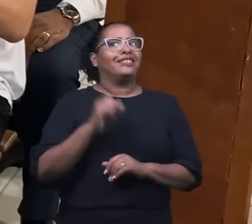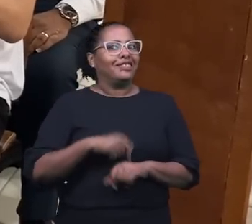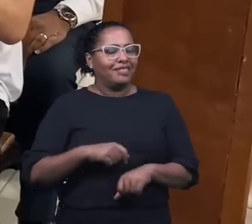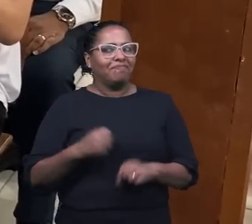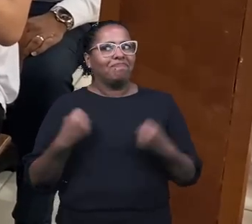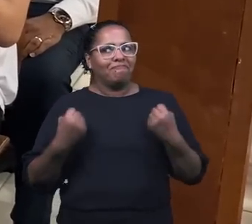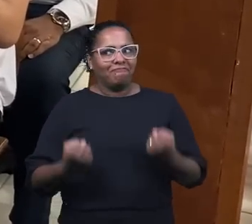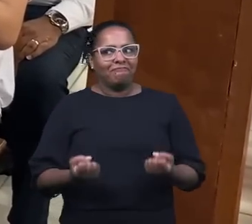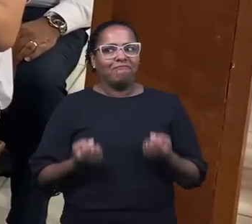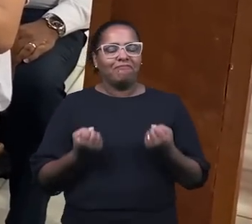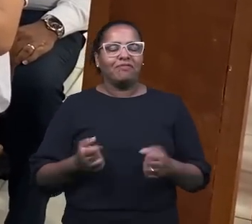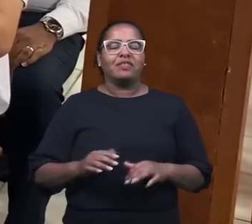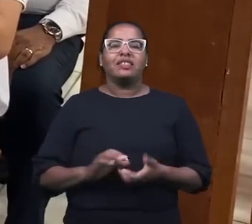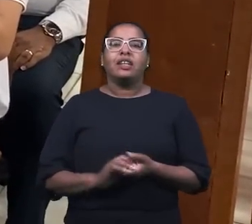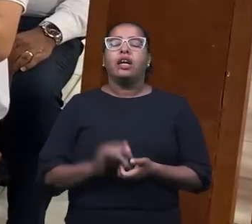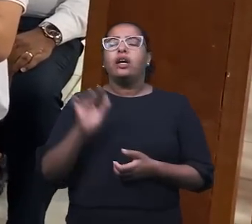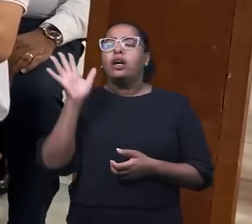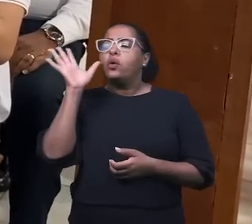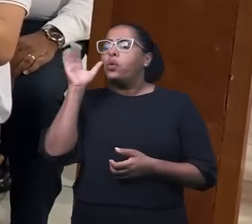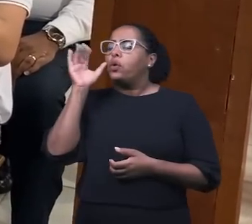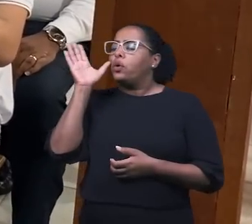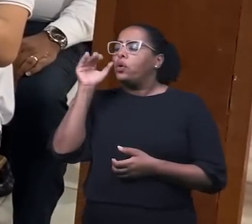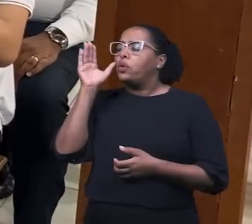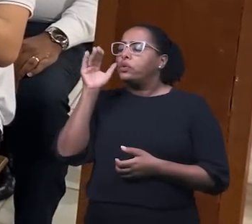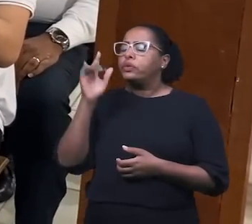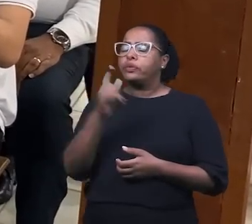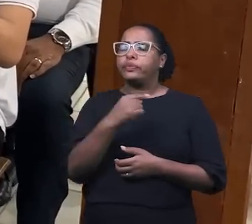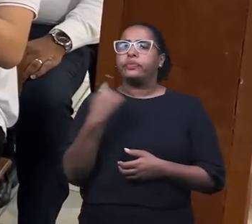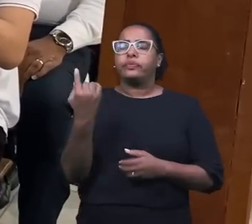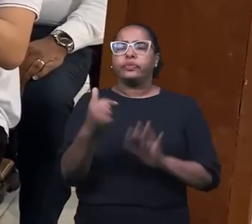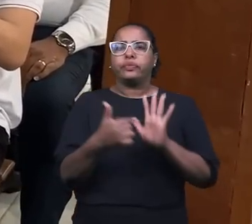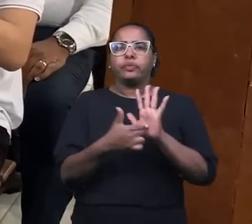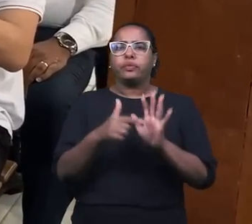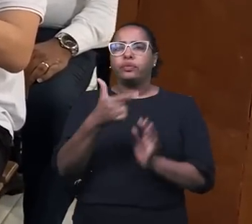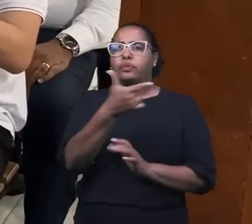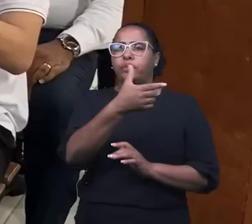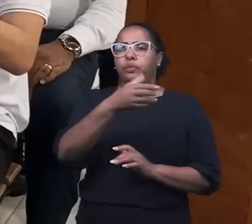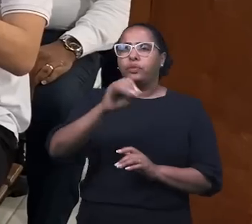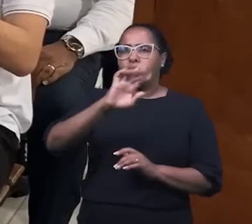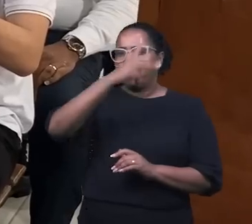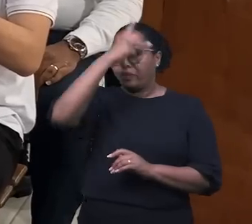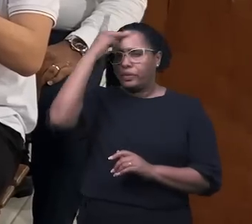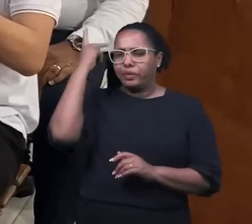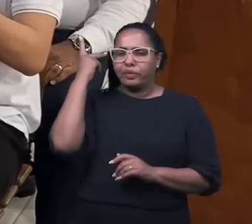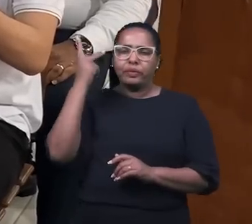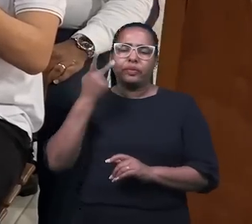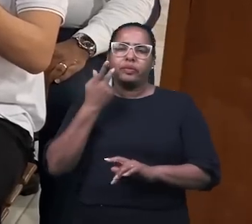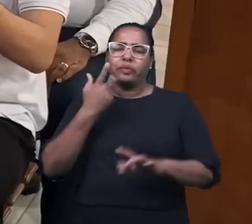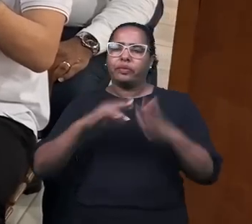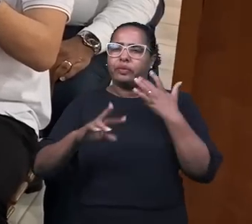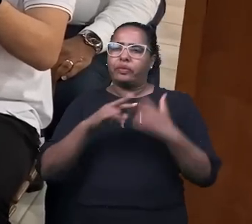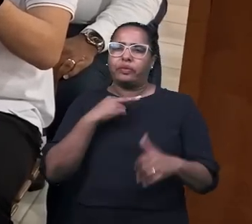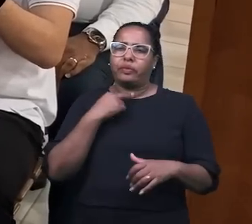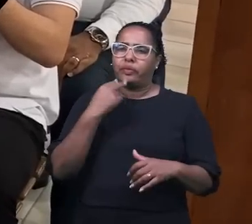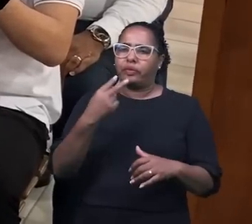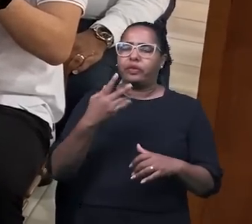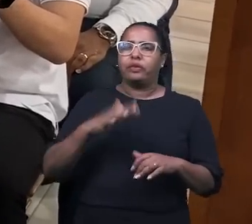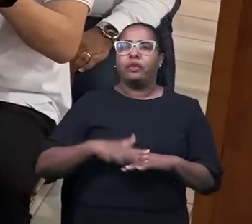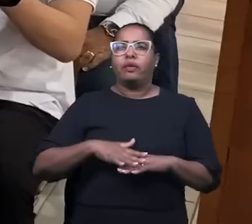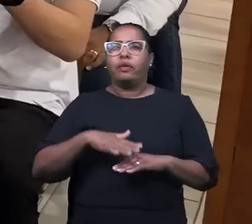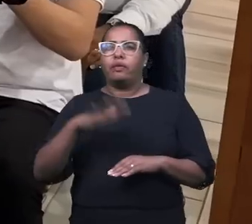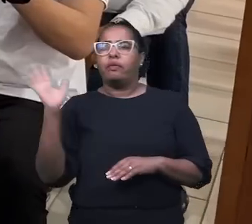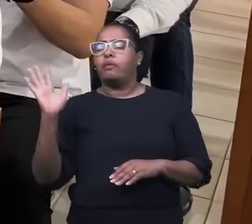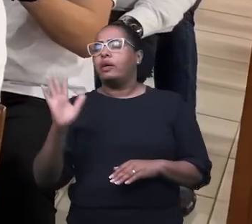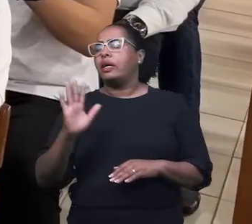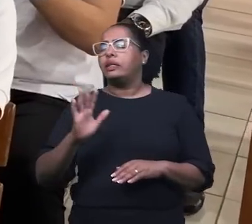uma curiosidade, Fábio. Nós estamos falando aí de 200 vozes, nós estamos falando de mais de 100